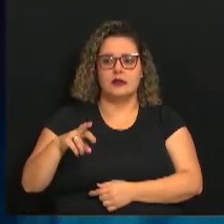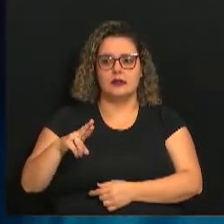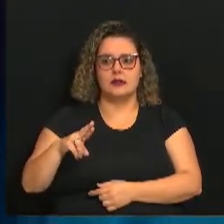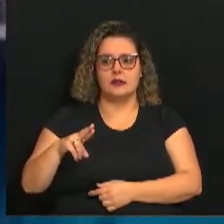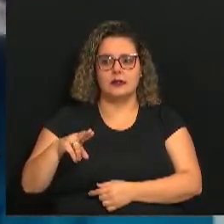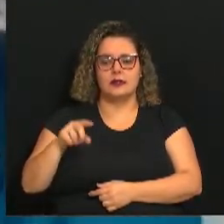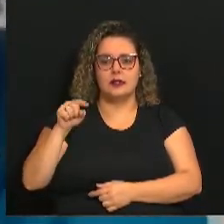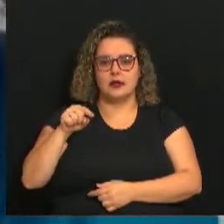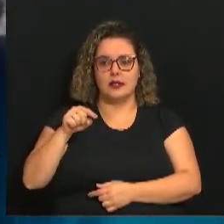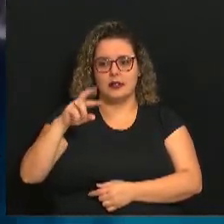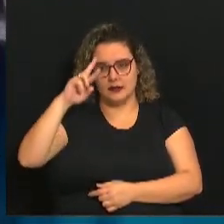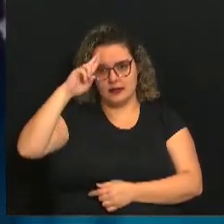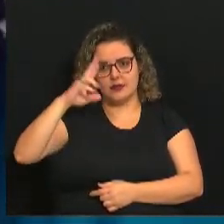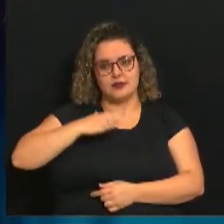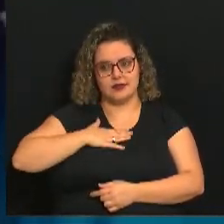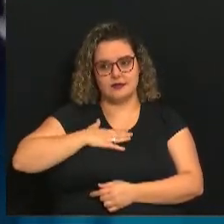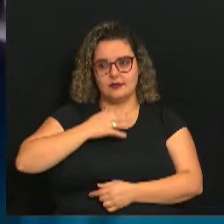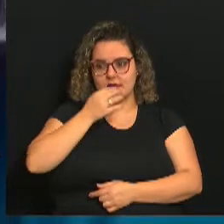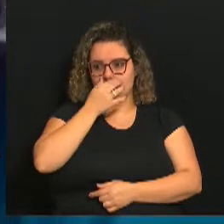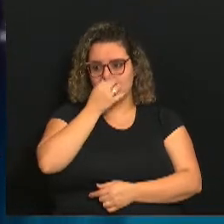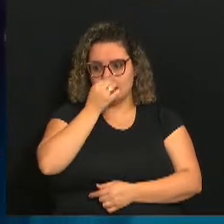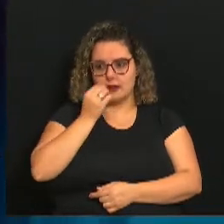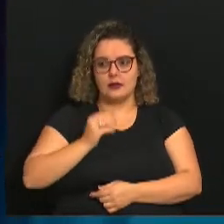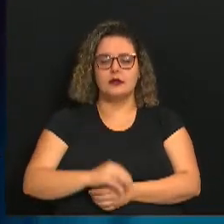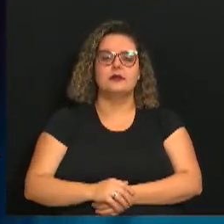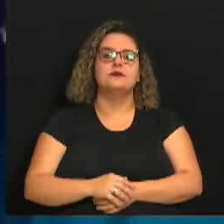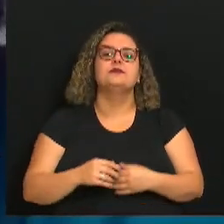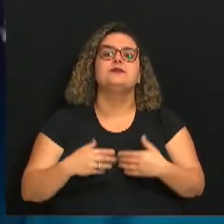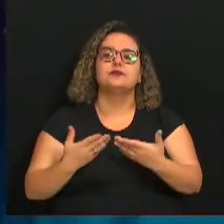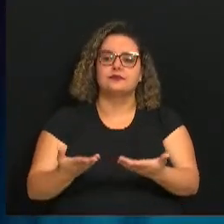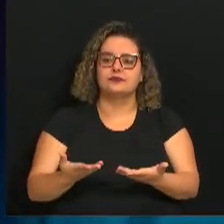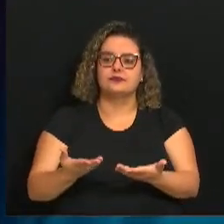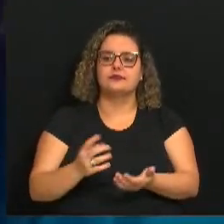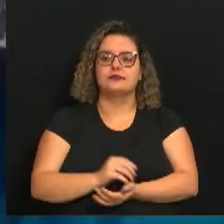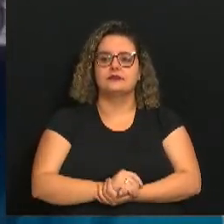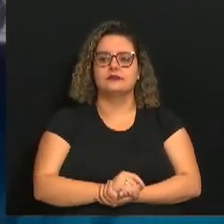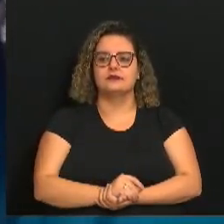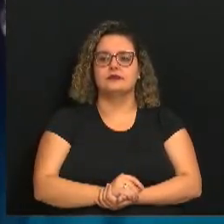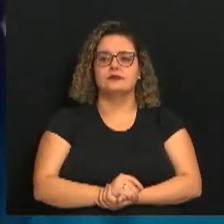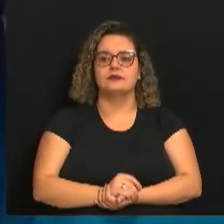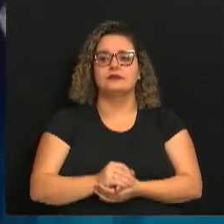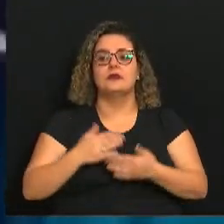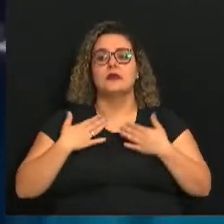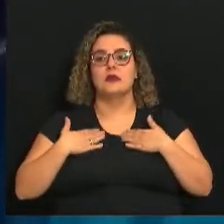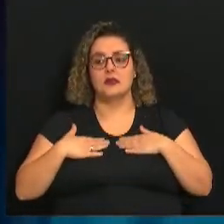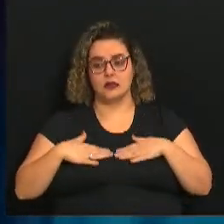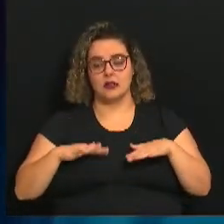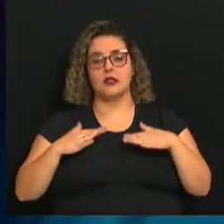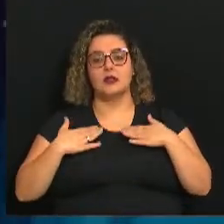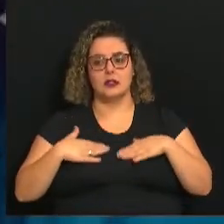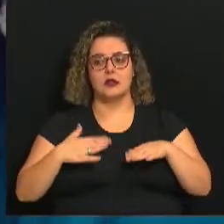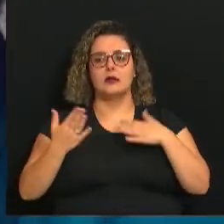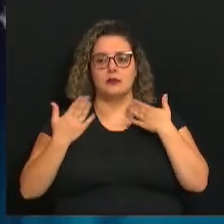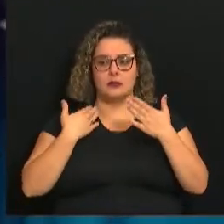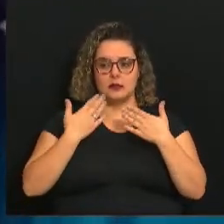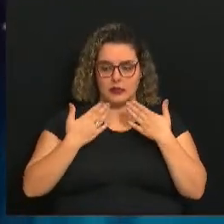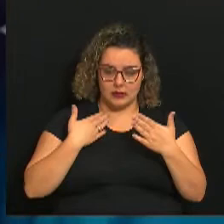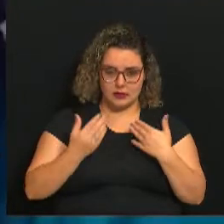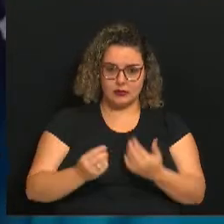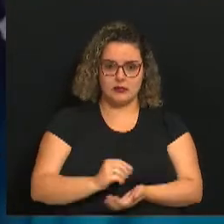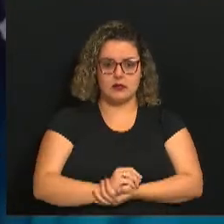E a disponibilidade de eles estarem aqui de forma muito tranquila para conversar, né?